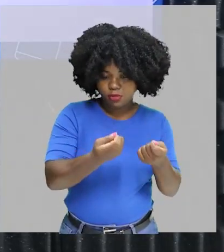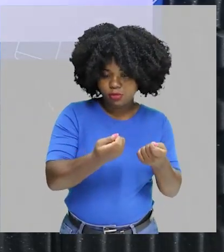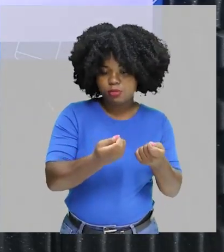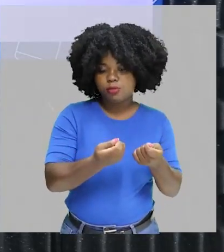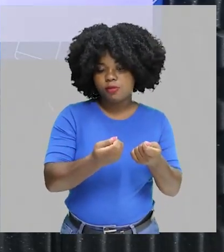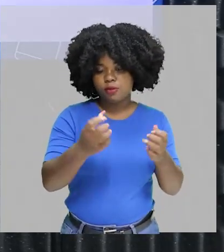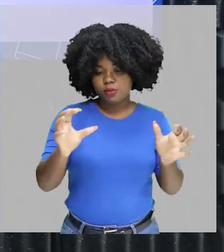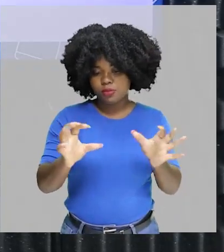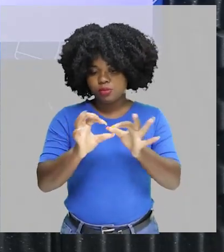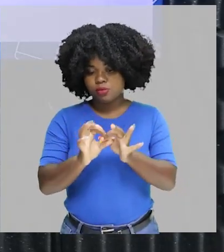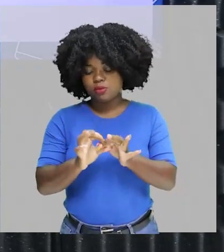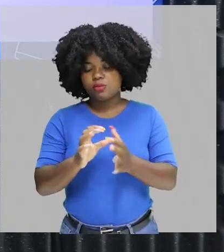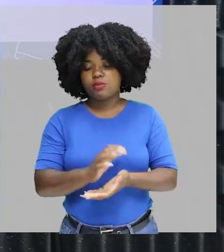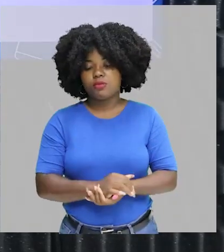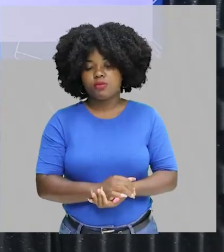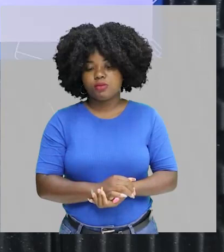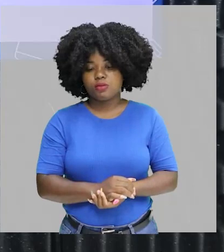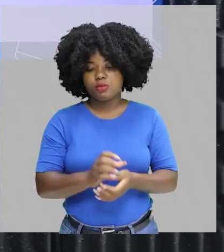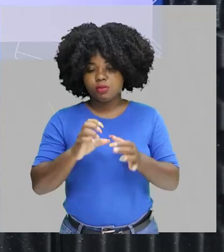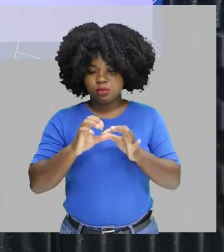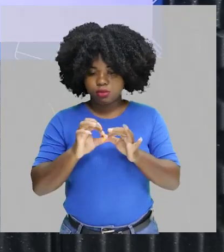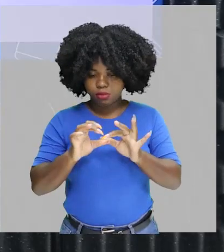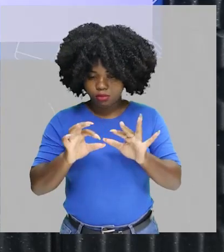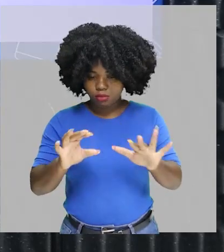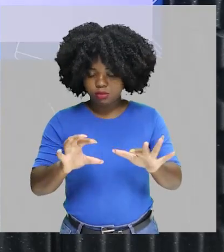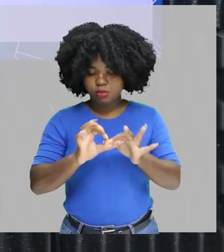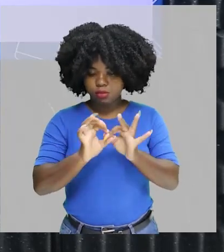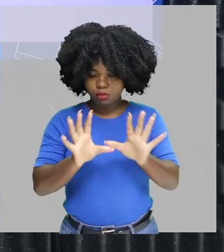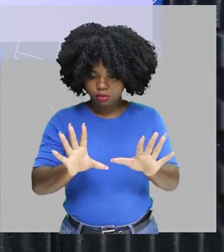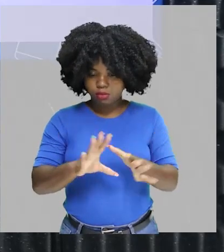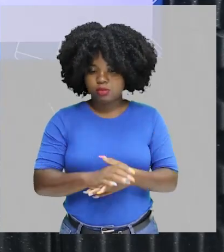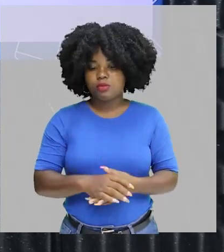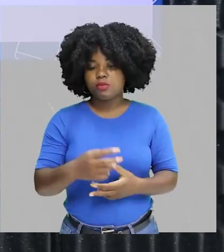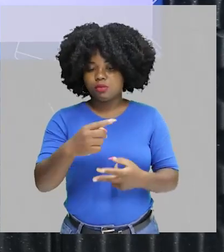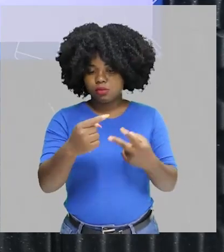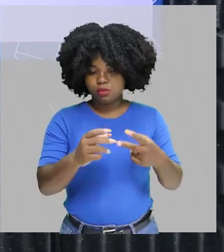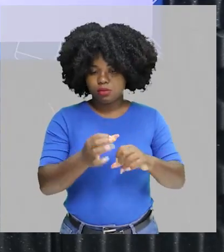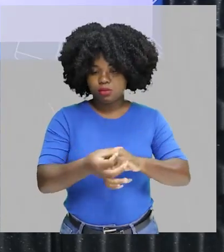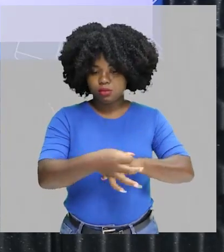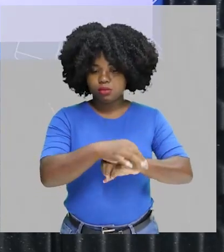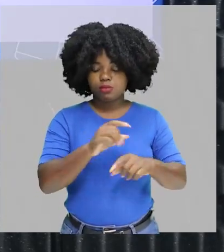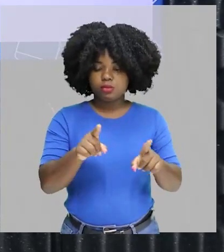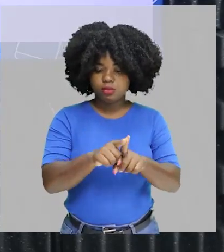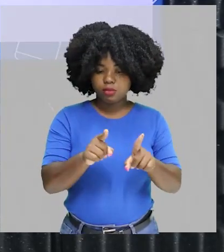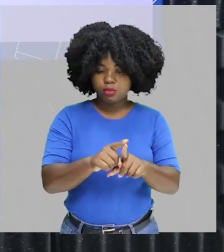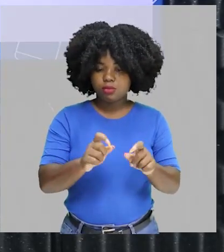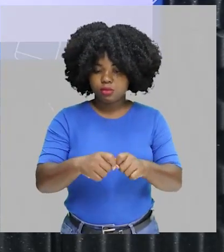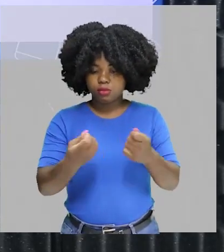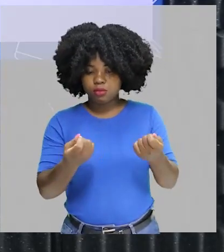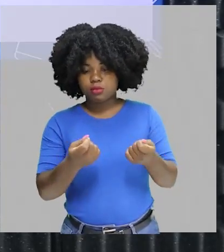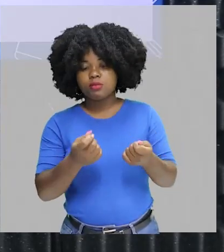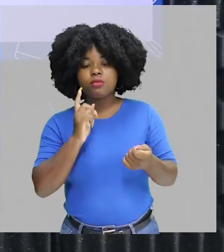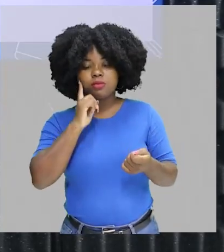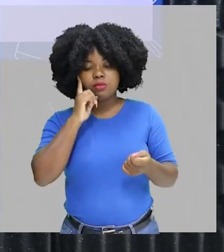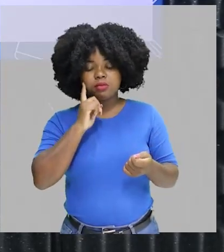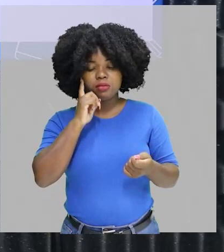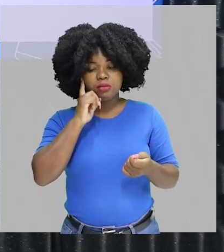na ligação cloro-cloro, liberando esses dois átomos de cloro, e também vai gerar a quebra da